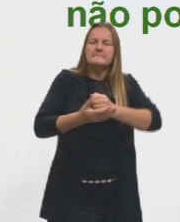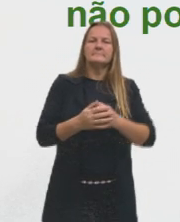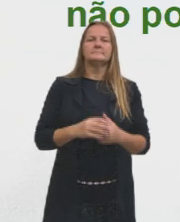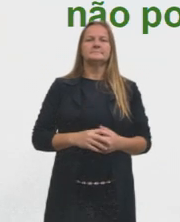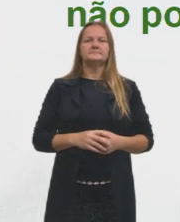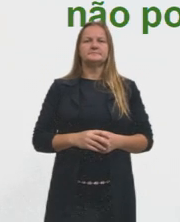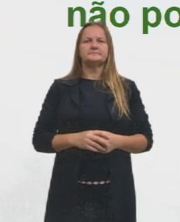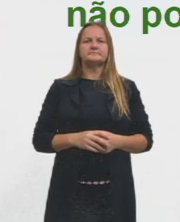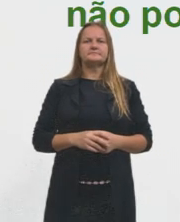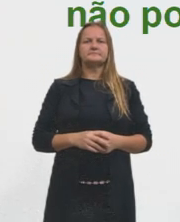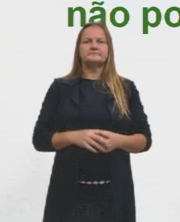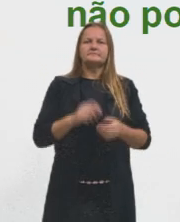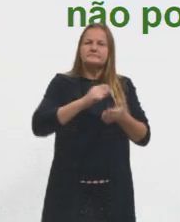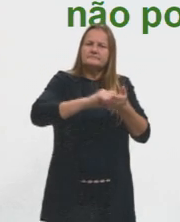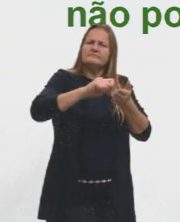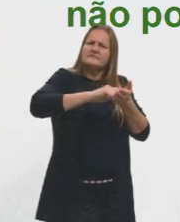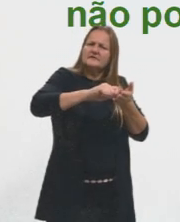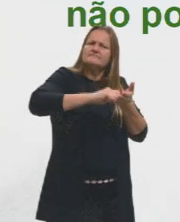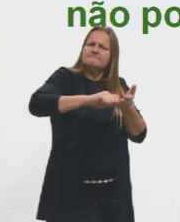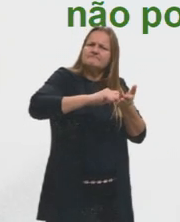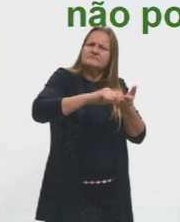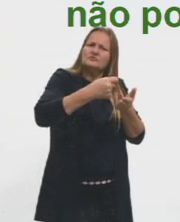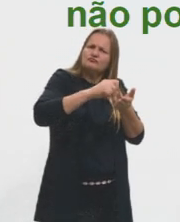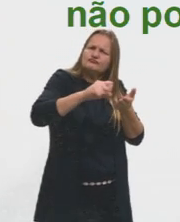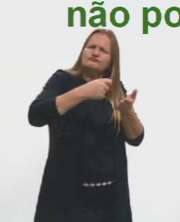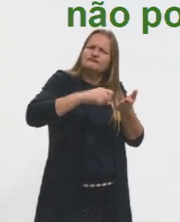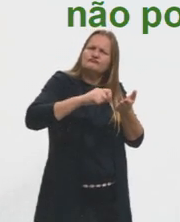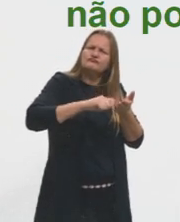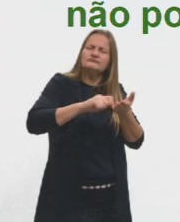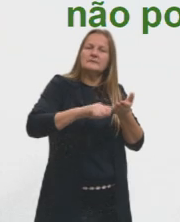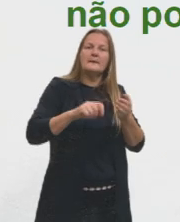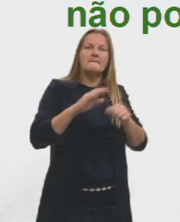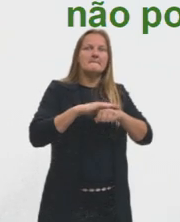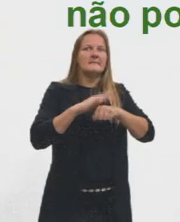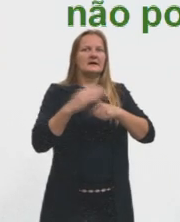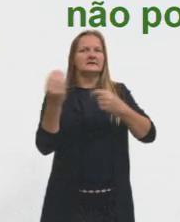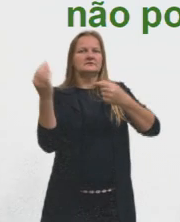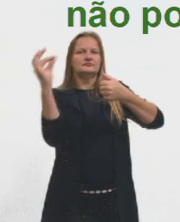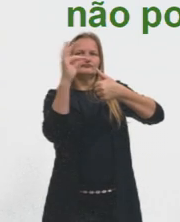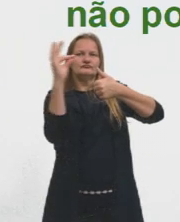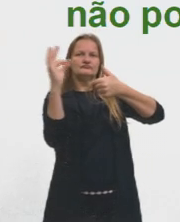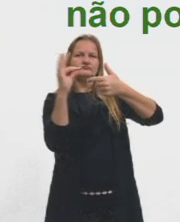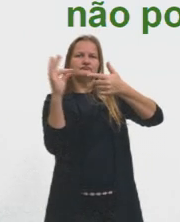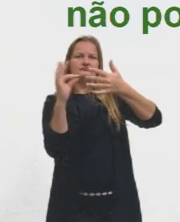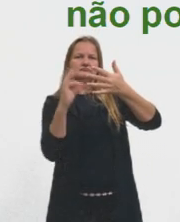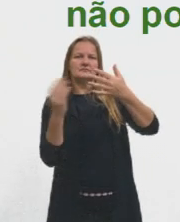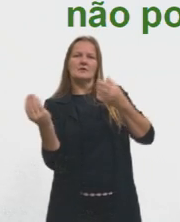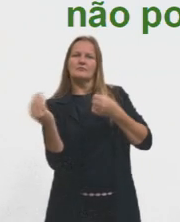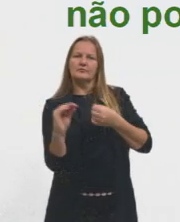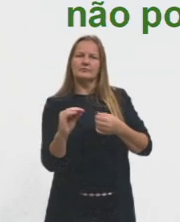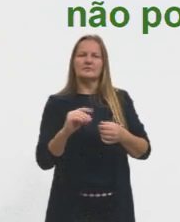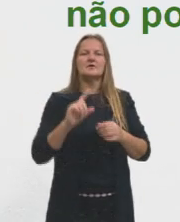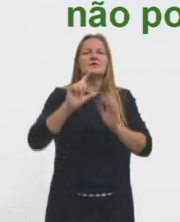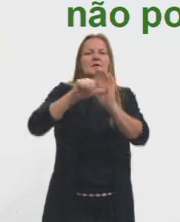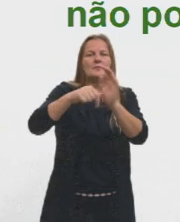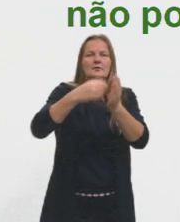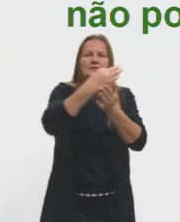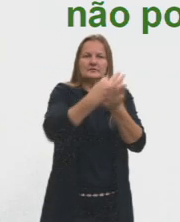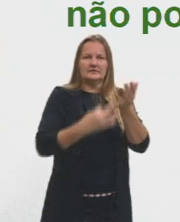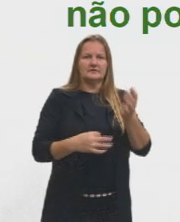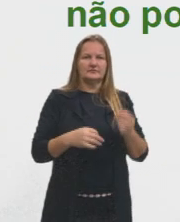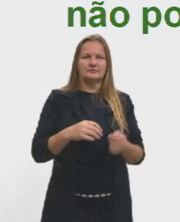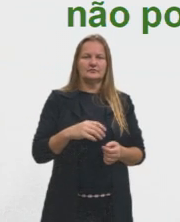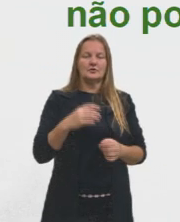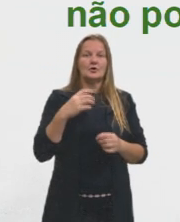respaldando aquilo que eu tô dizendo mas vai aparecer alguns outros elementos que a gente vai ver logo em seguida no texto de uma